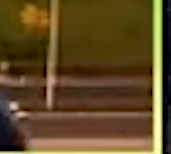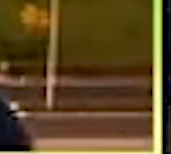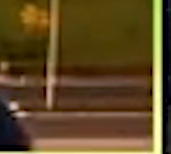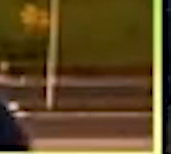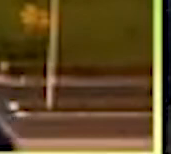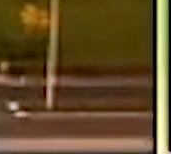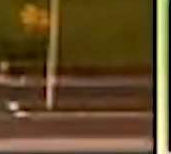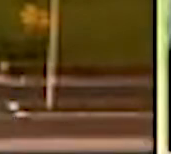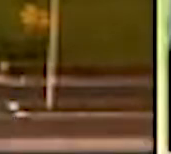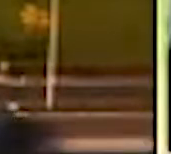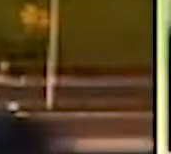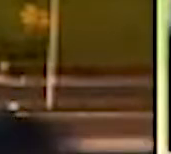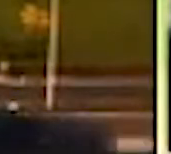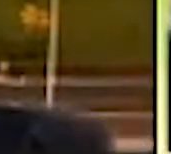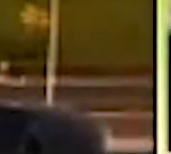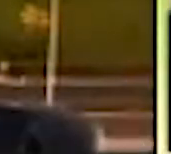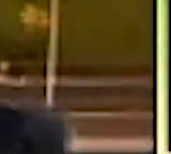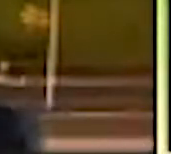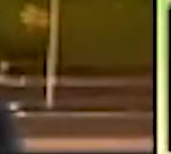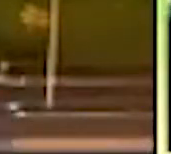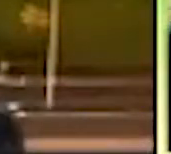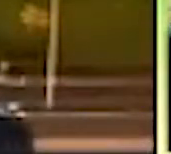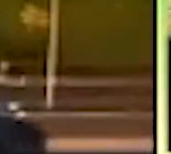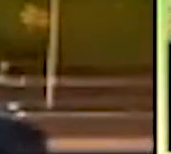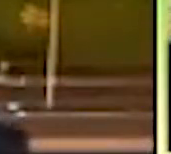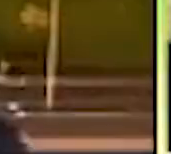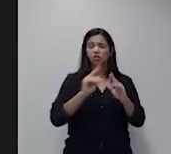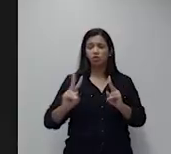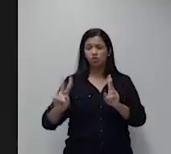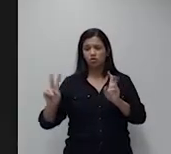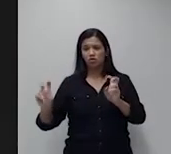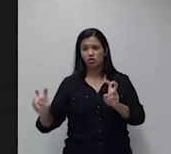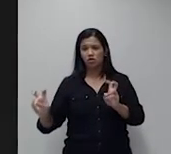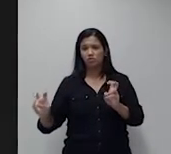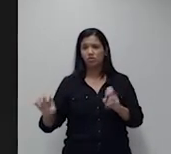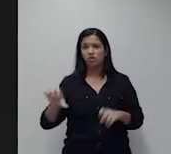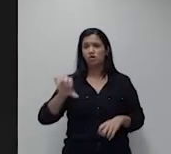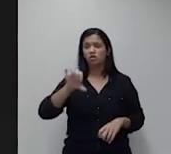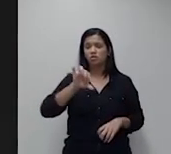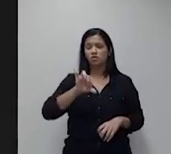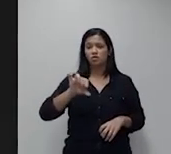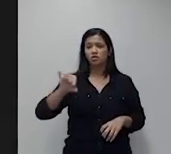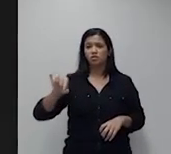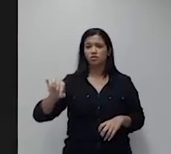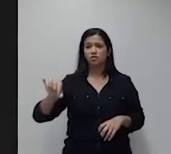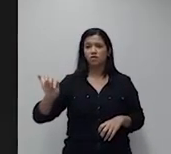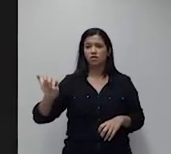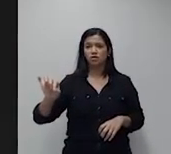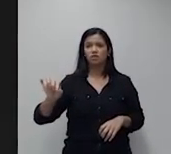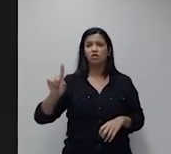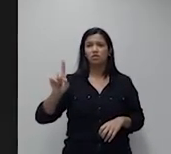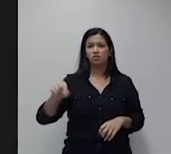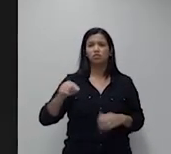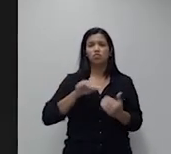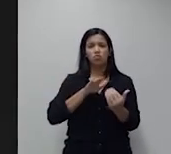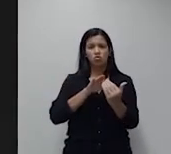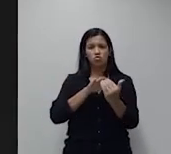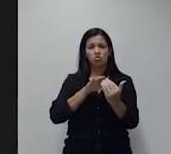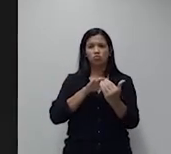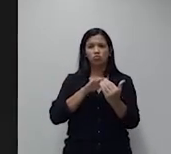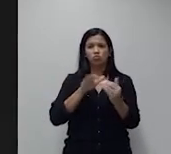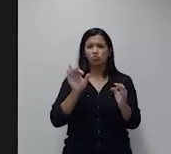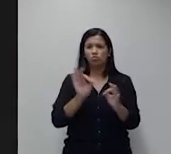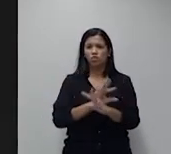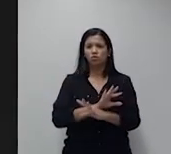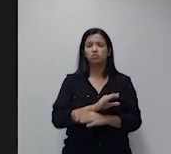que a quimioterapia oral é um tratamento normalmente prescrito para o câncer. Ao manter a condenação da operadora, foi destacado ainda que o medicamento